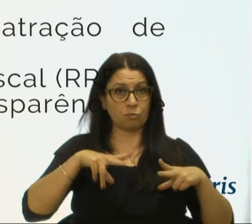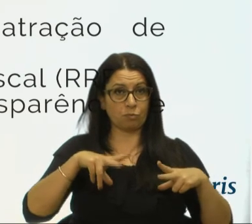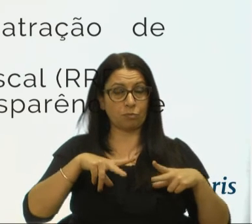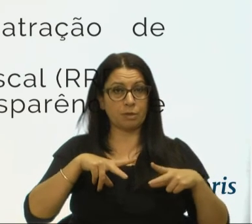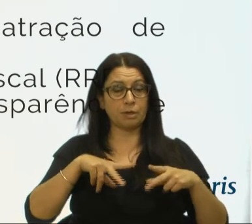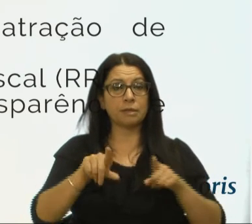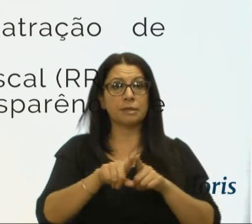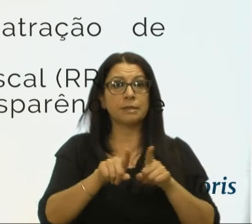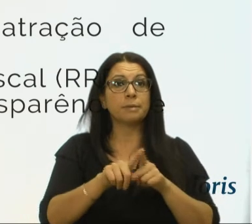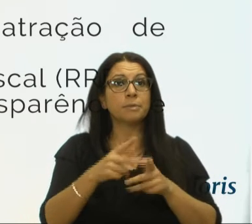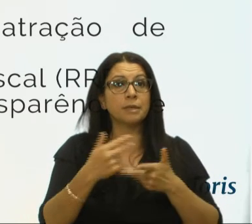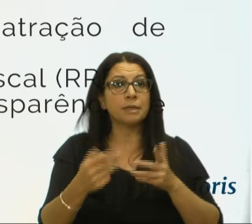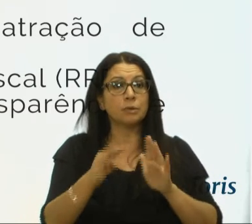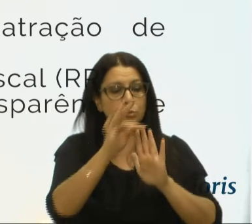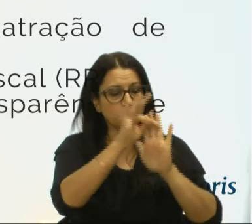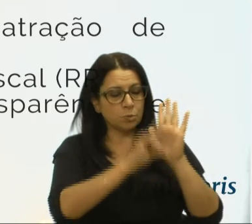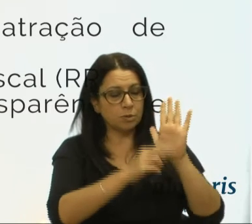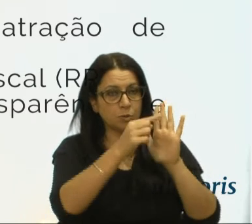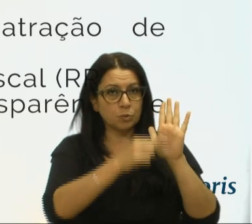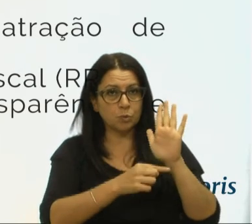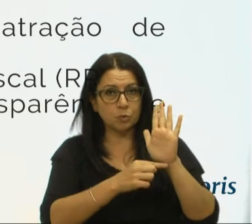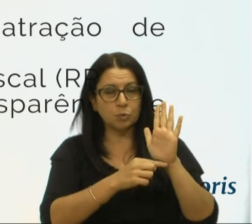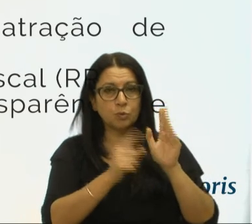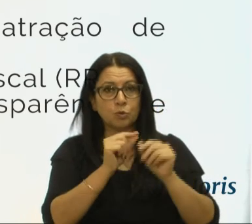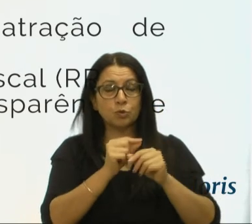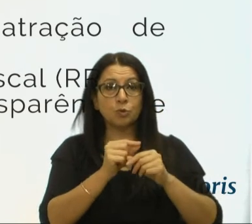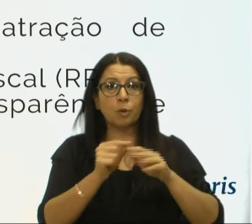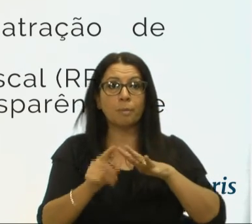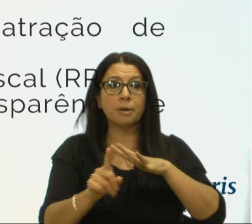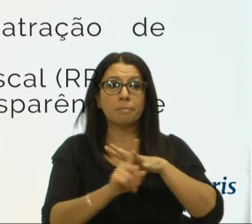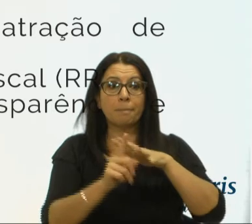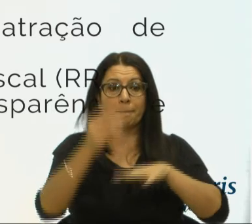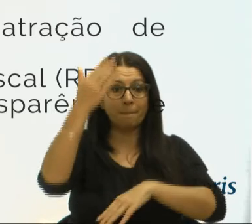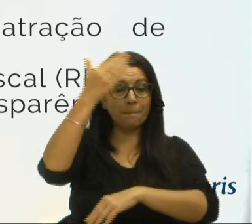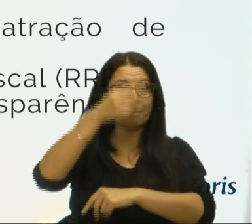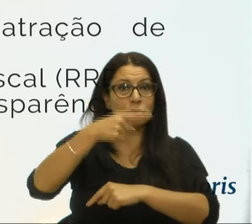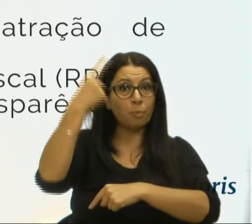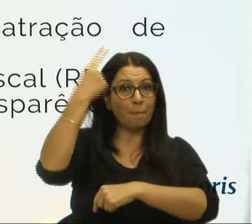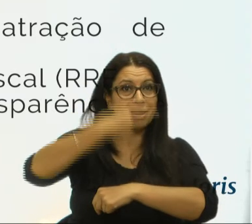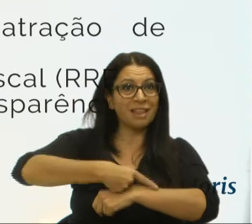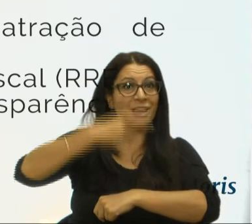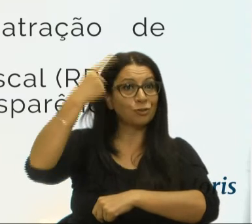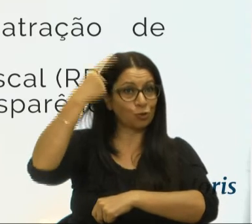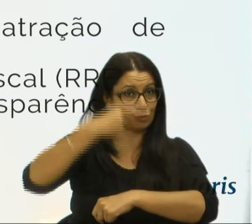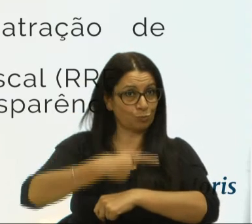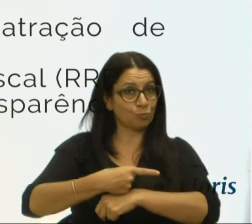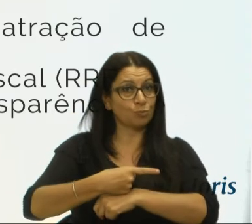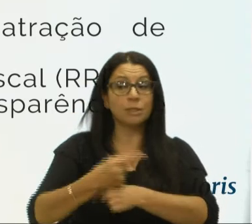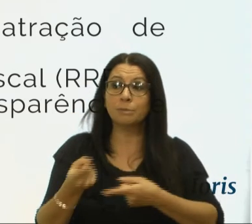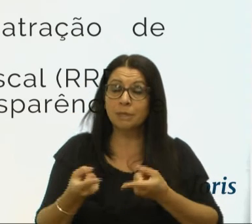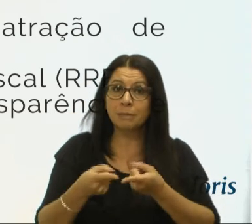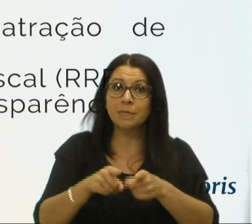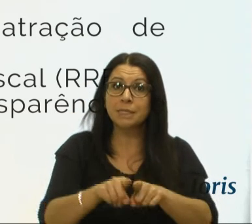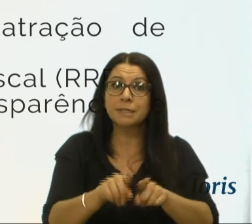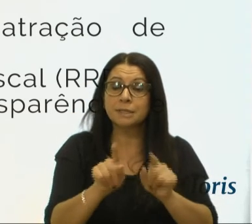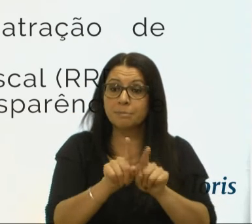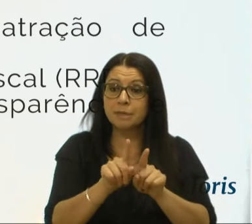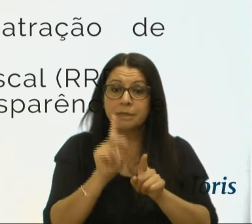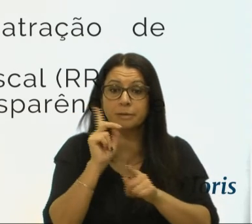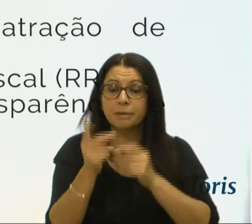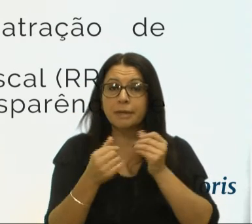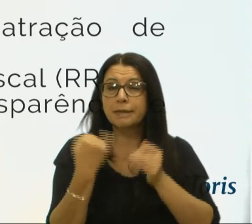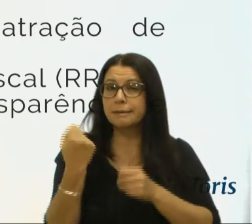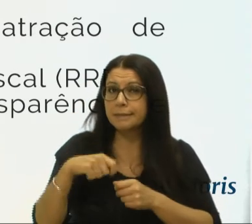ter as matérias em relação à instalação de pedágios. Essas concessões e essas parcerias são necessárias para a